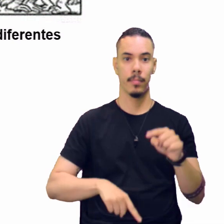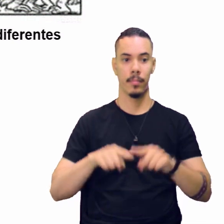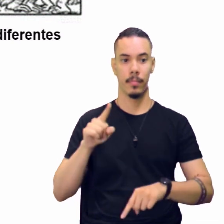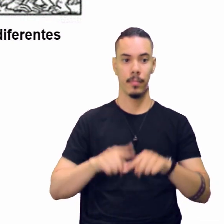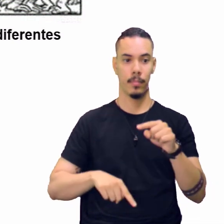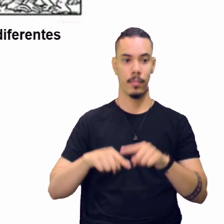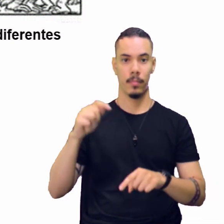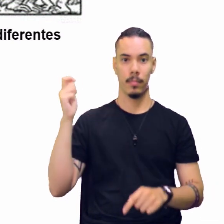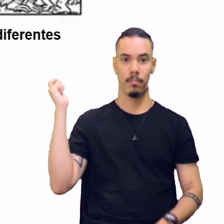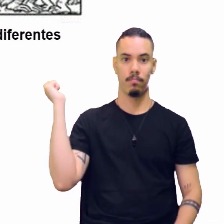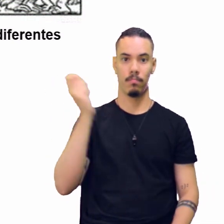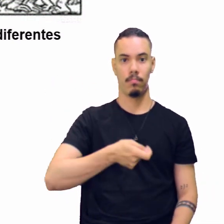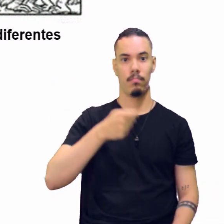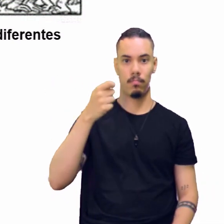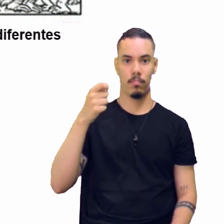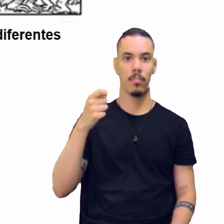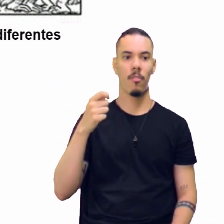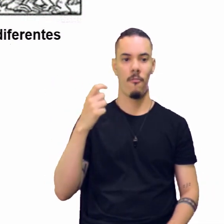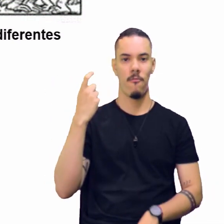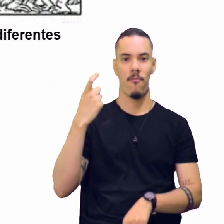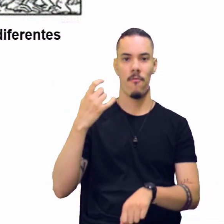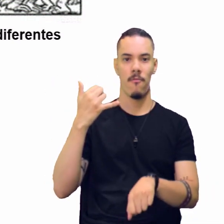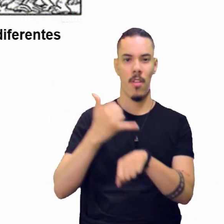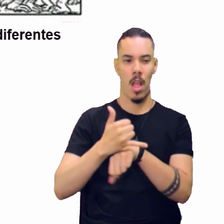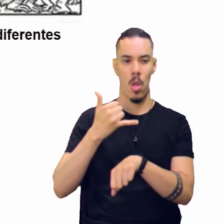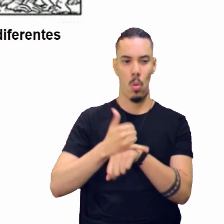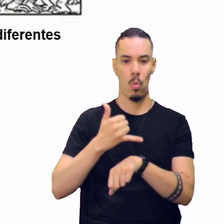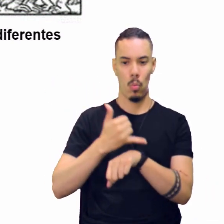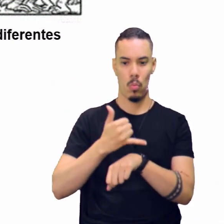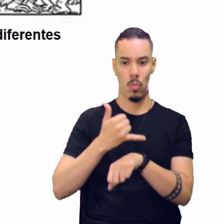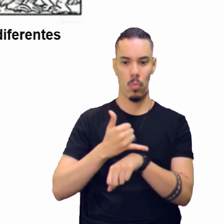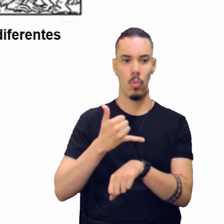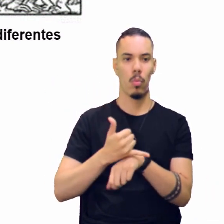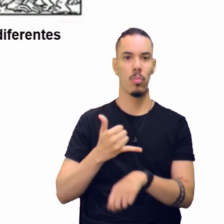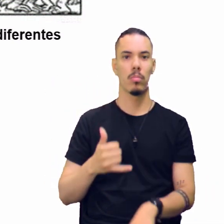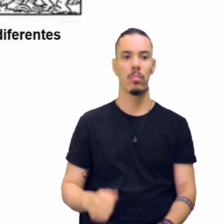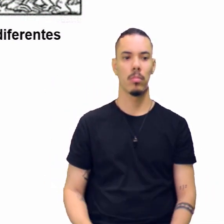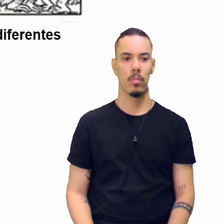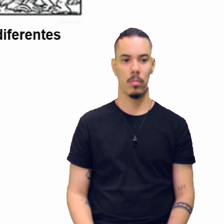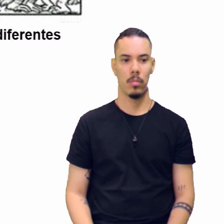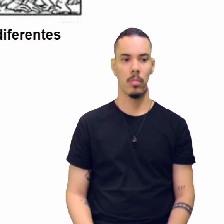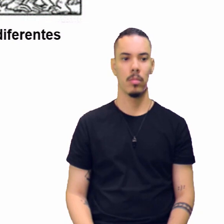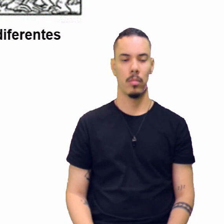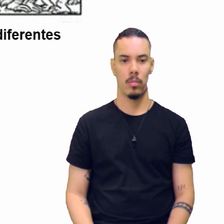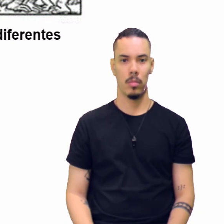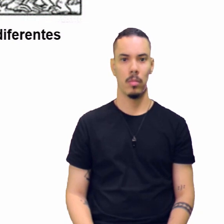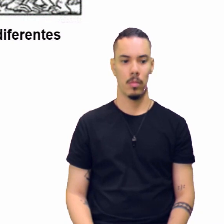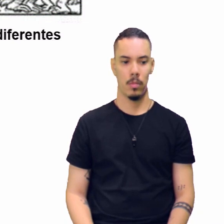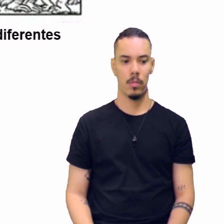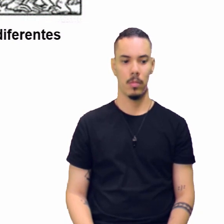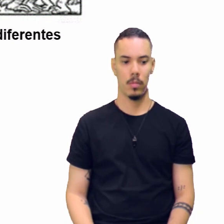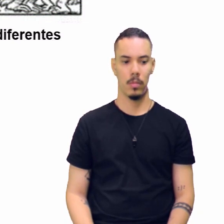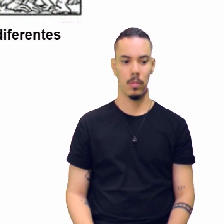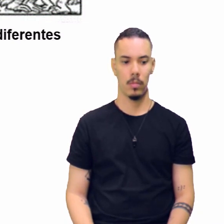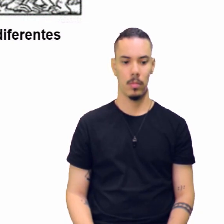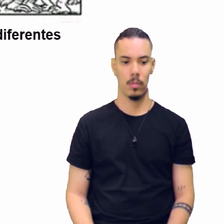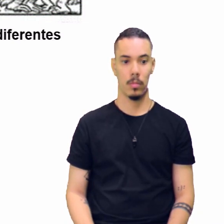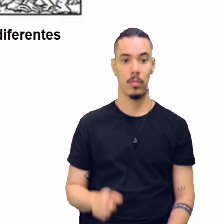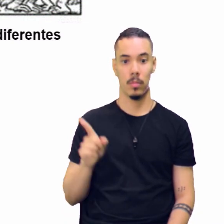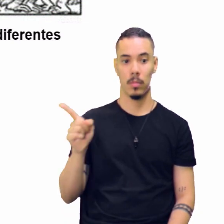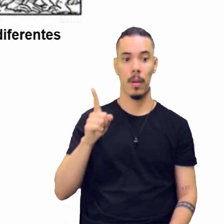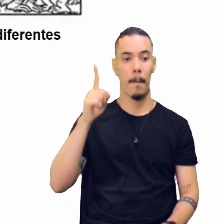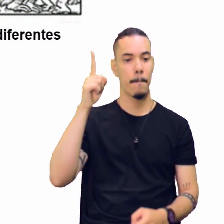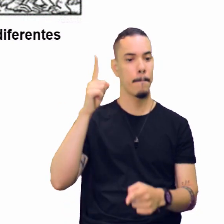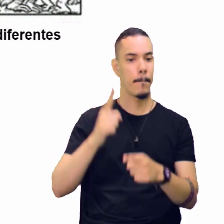ferramenta. Machado. É machado pra mim. E aqui,